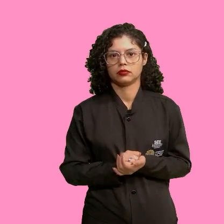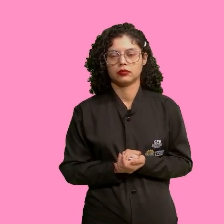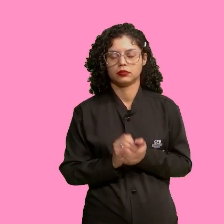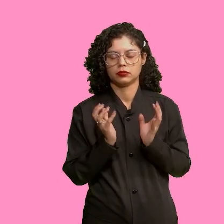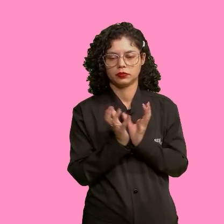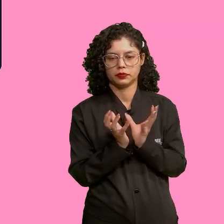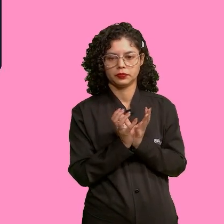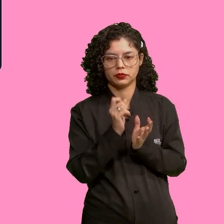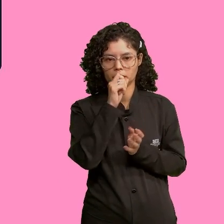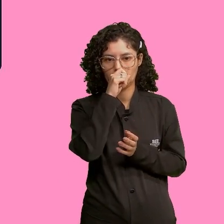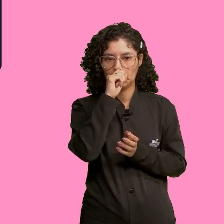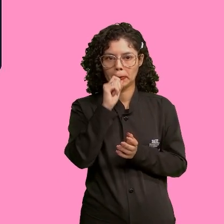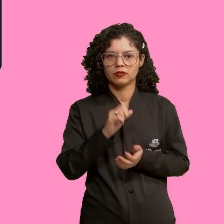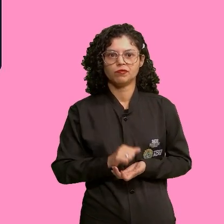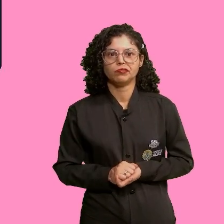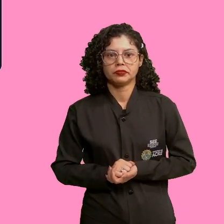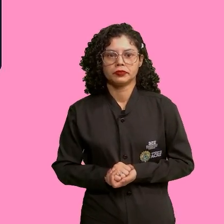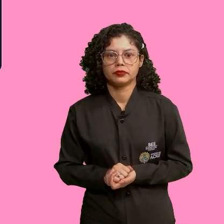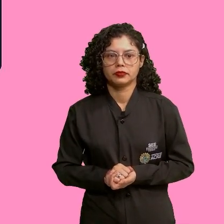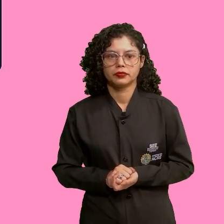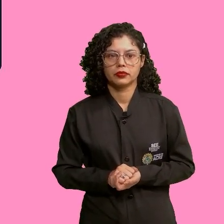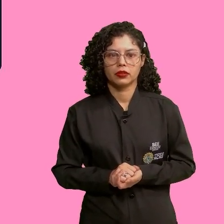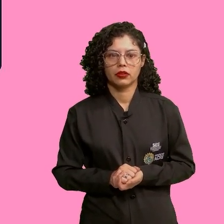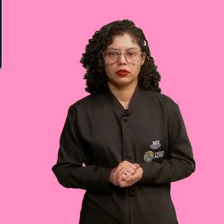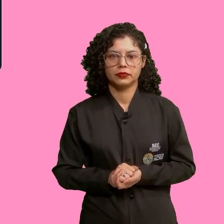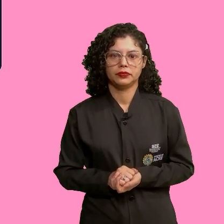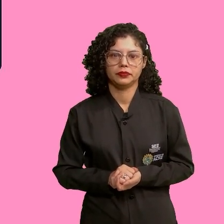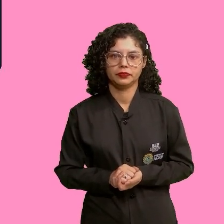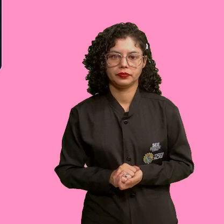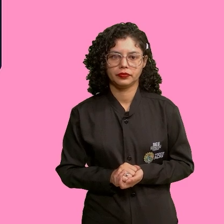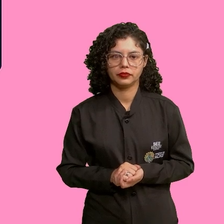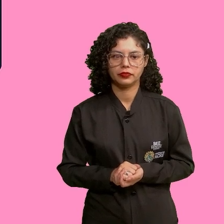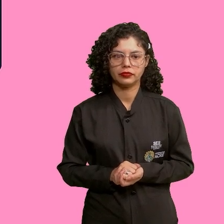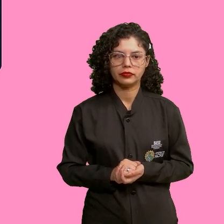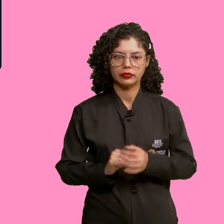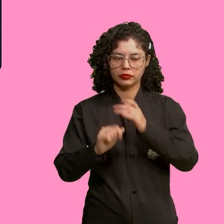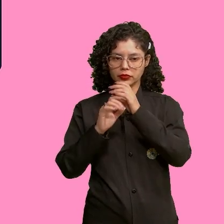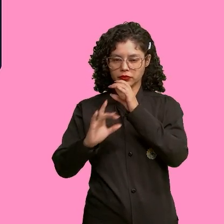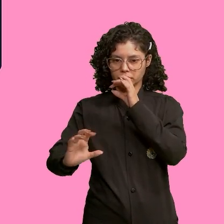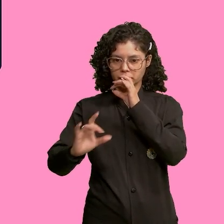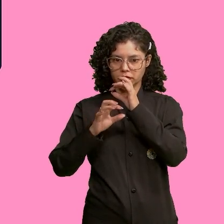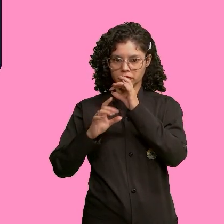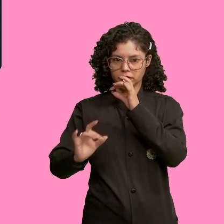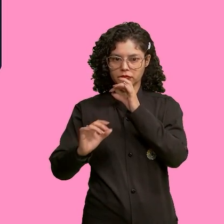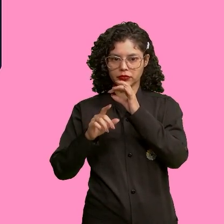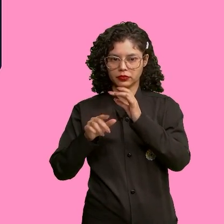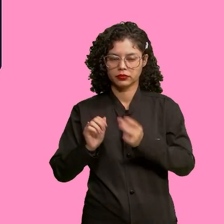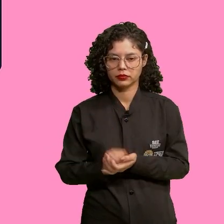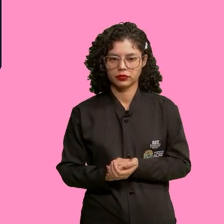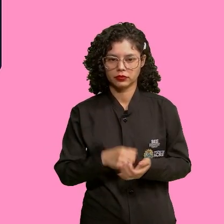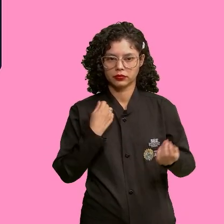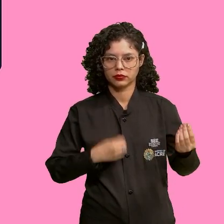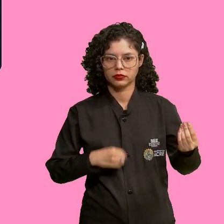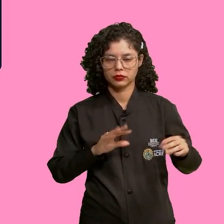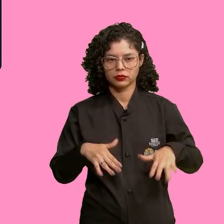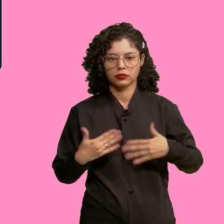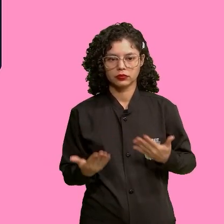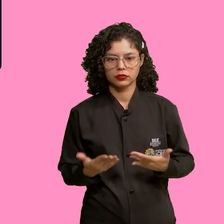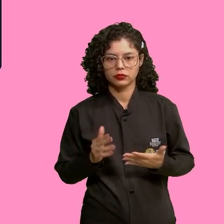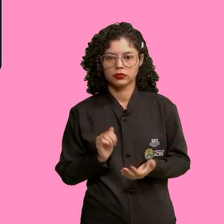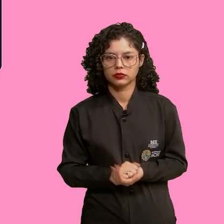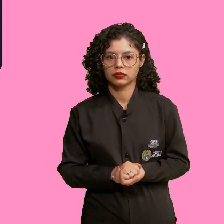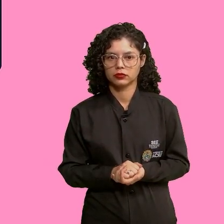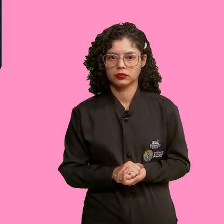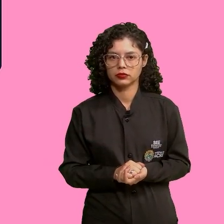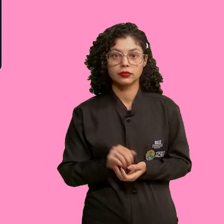ao grupo. Vamos lá. Nós temos aí o trombone, a tuba e o violão. Qual desses